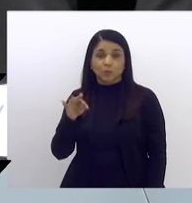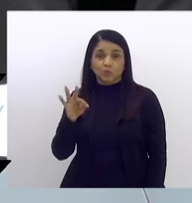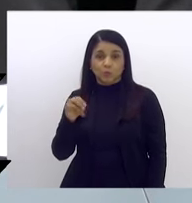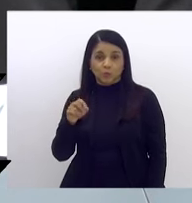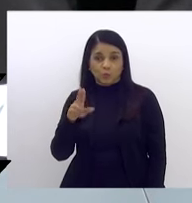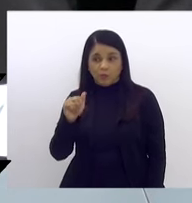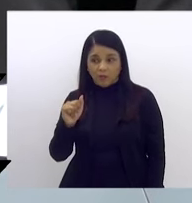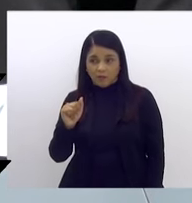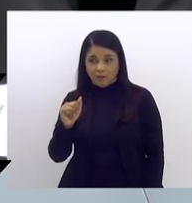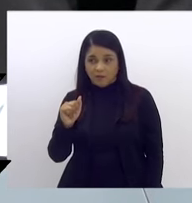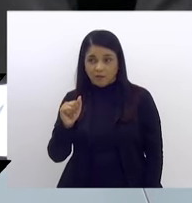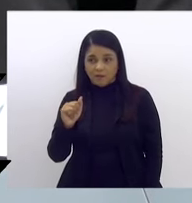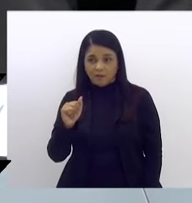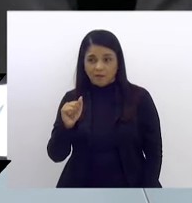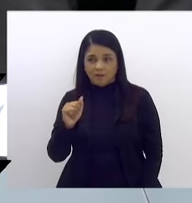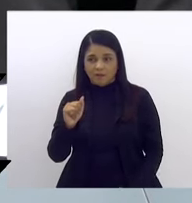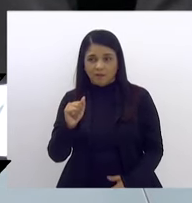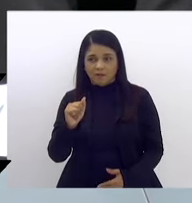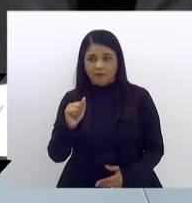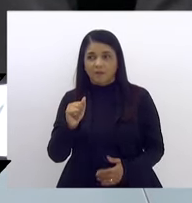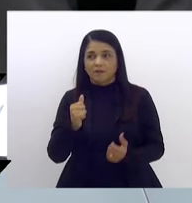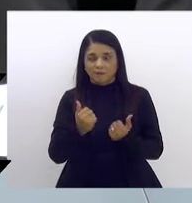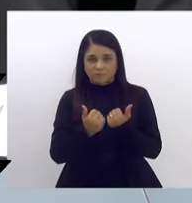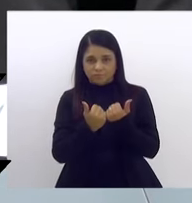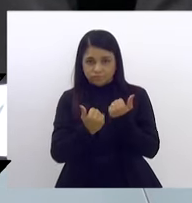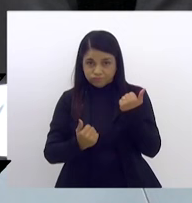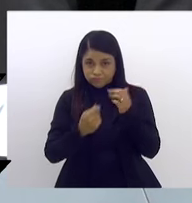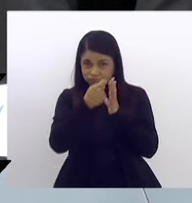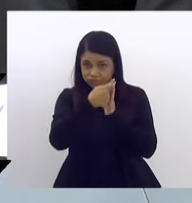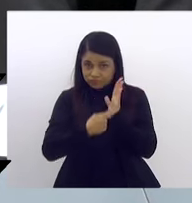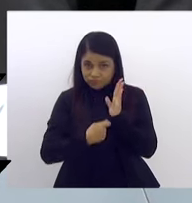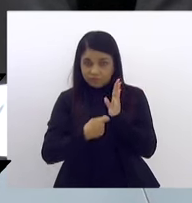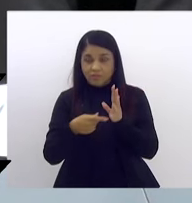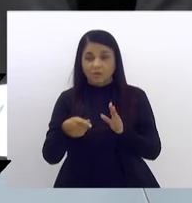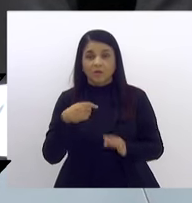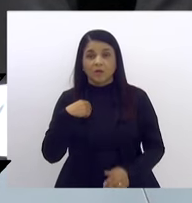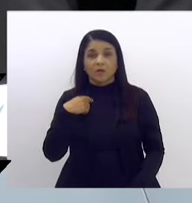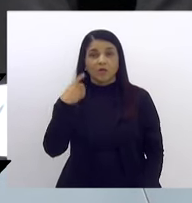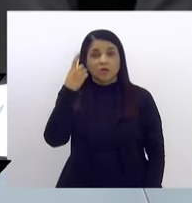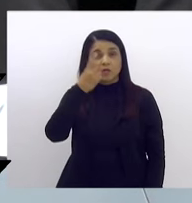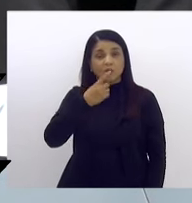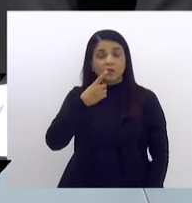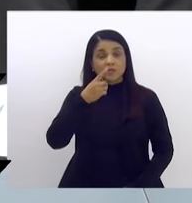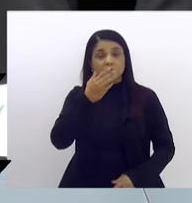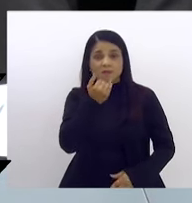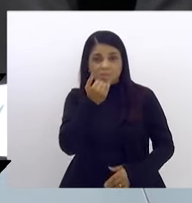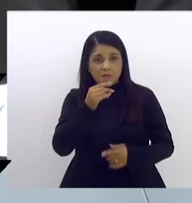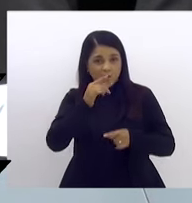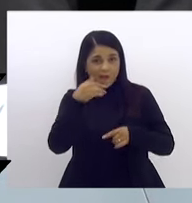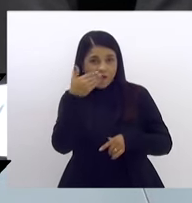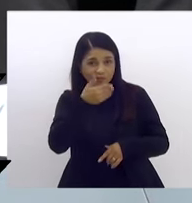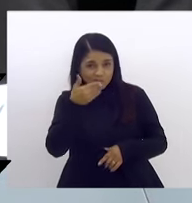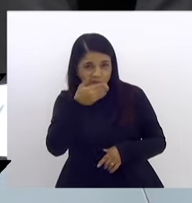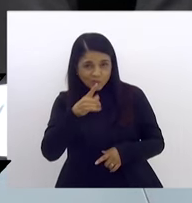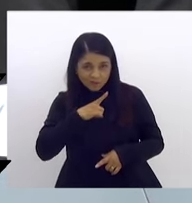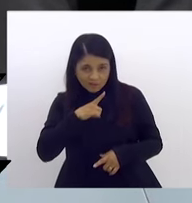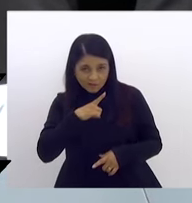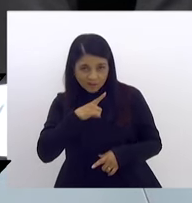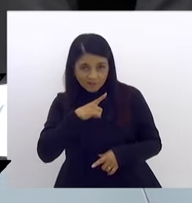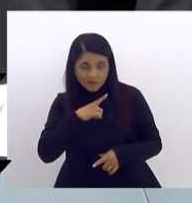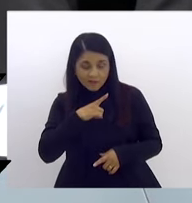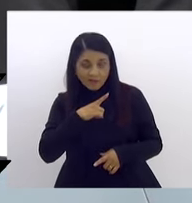que proíbe corretamente que os alimentos com açúcar sejam